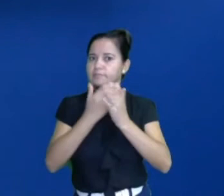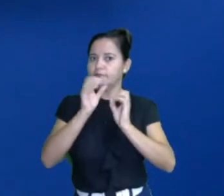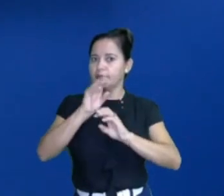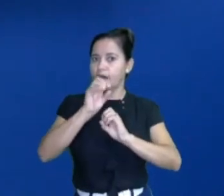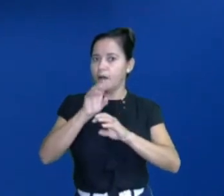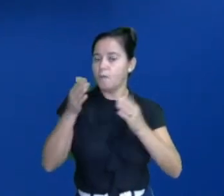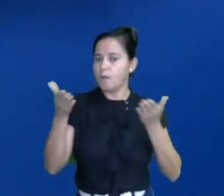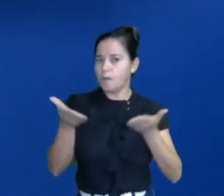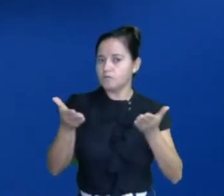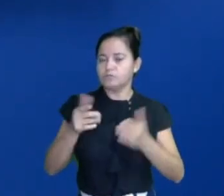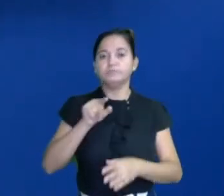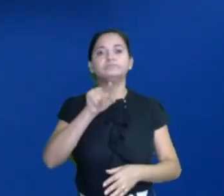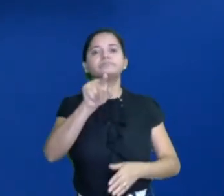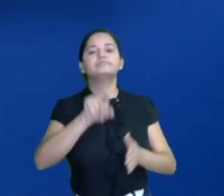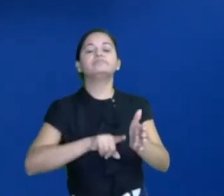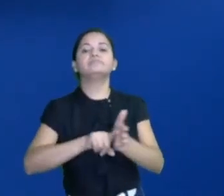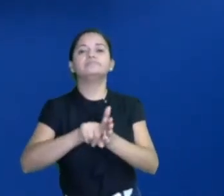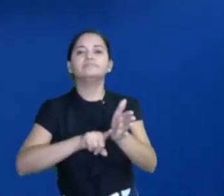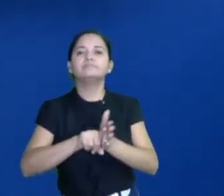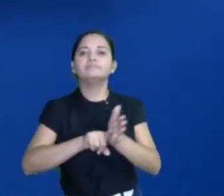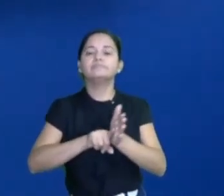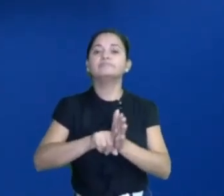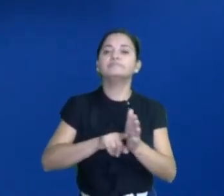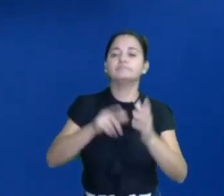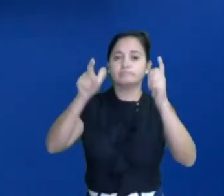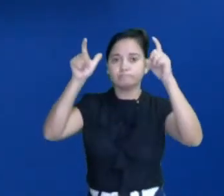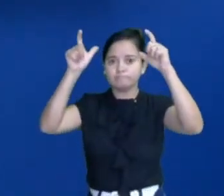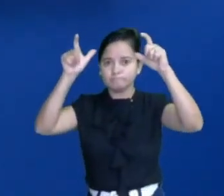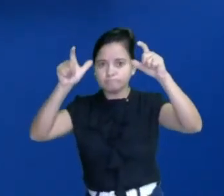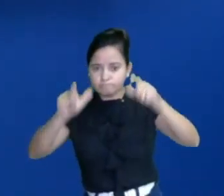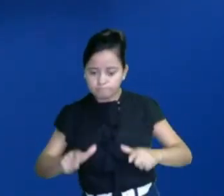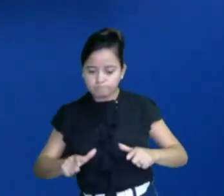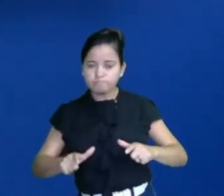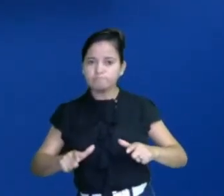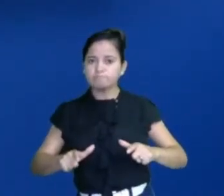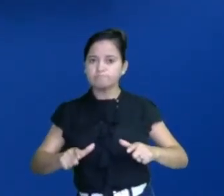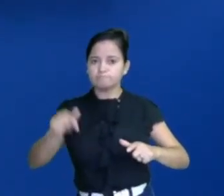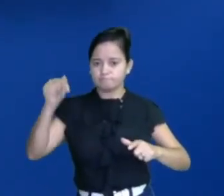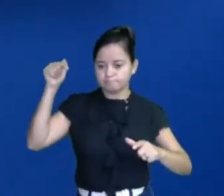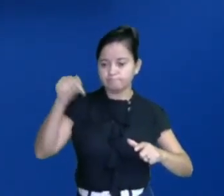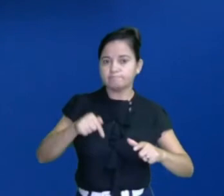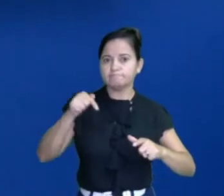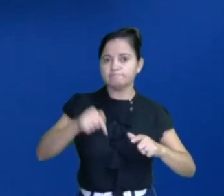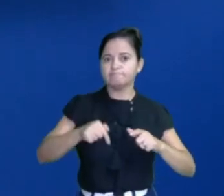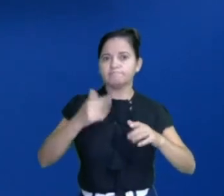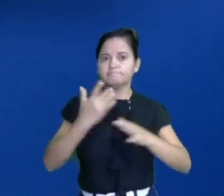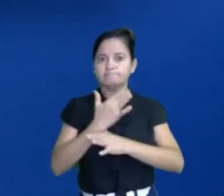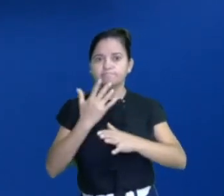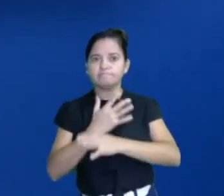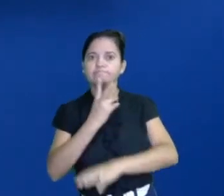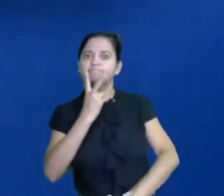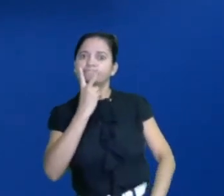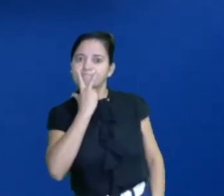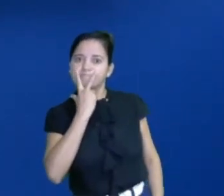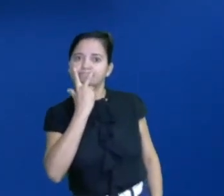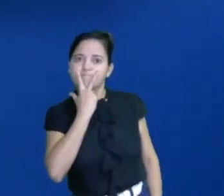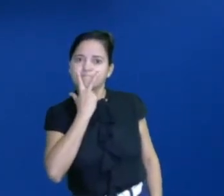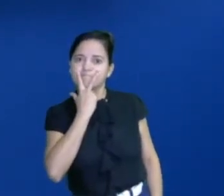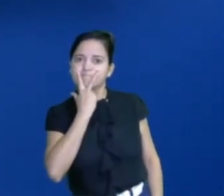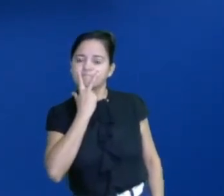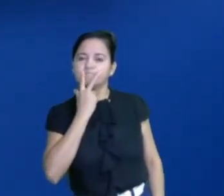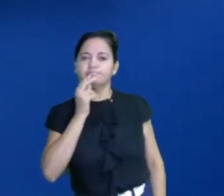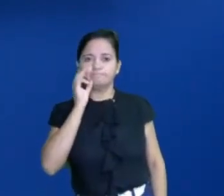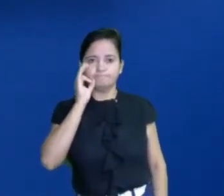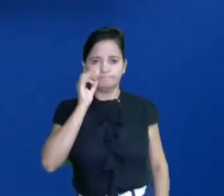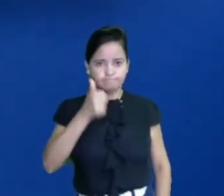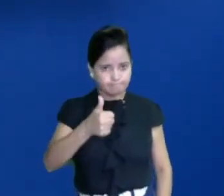vai pesquisar locais históricos e a história de sua cidade, da Vitória de Santo